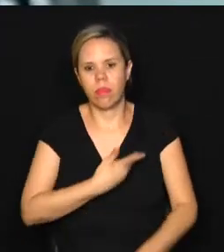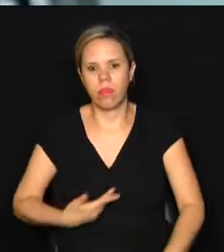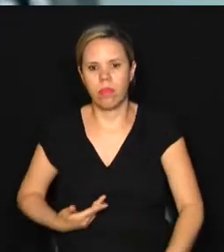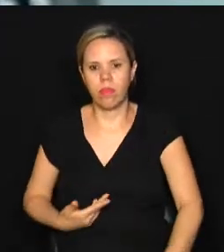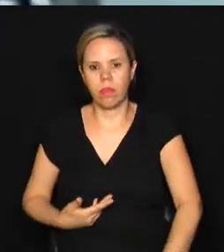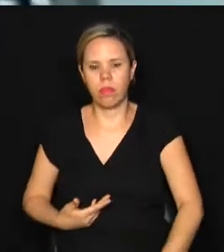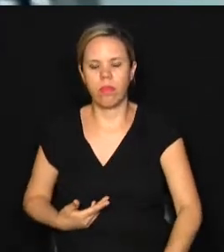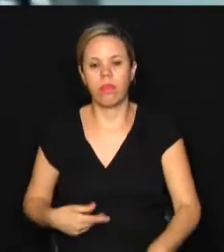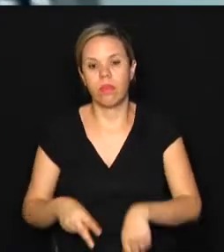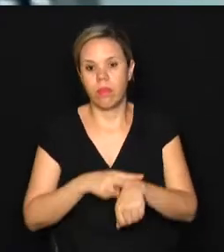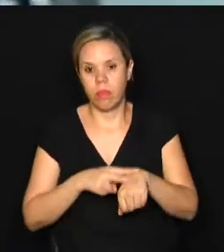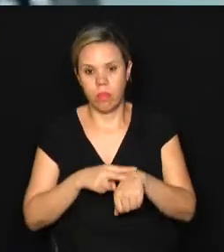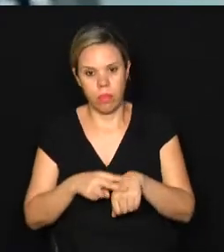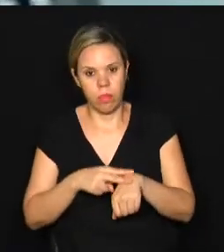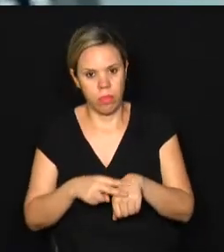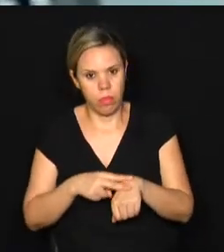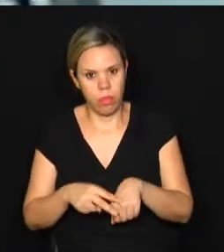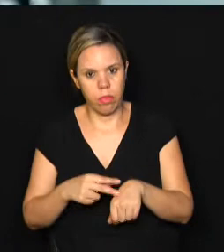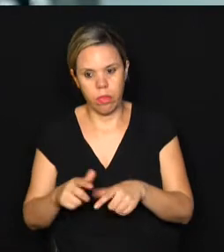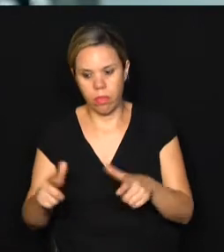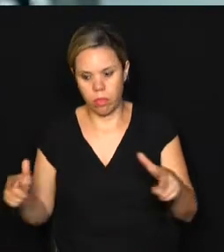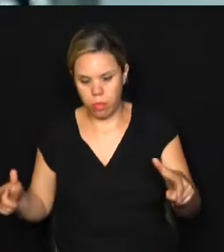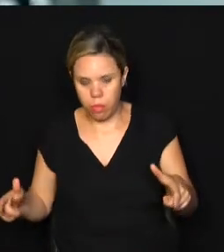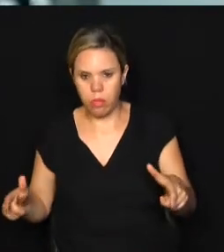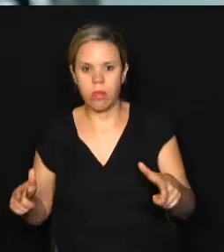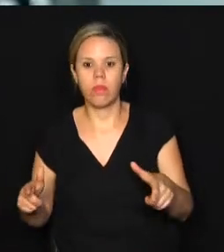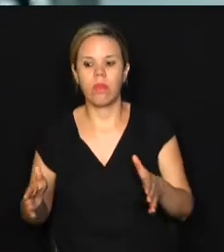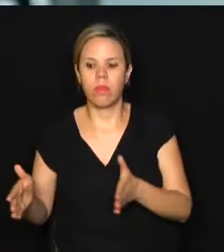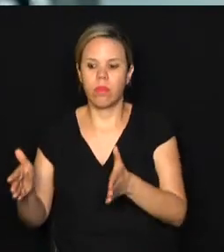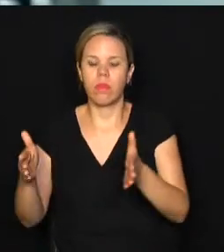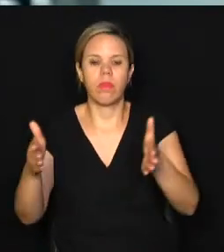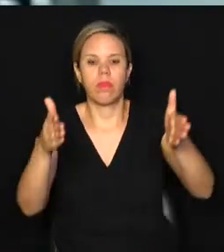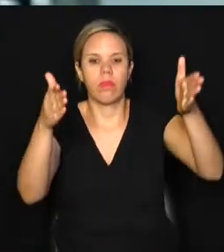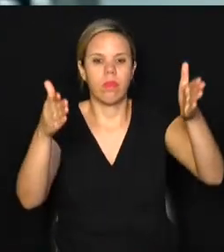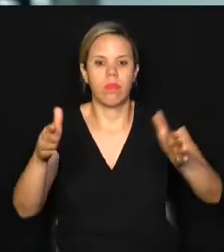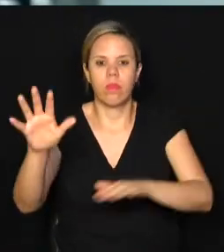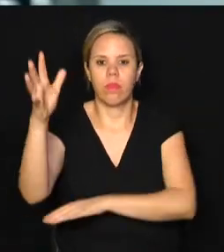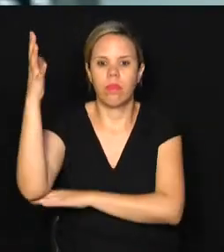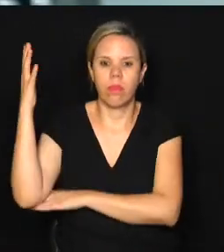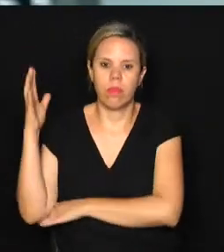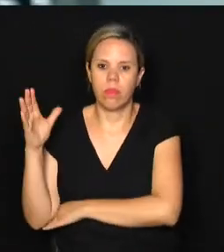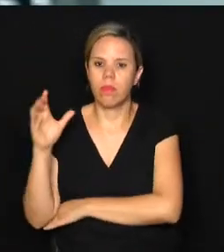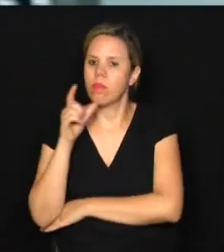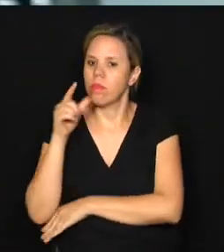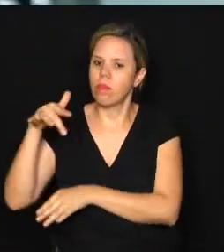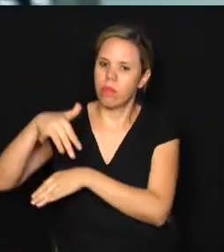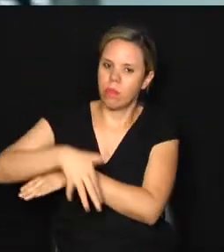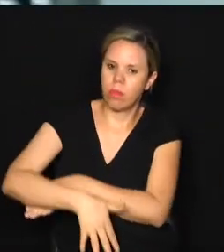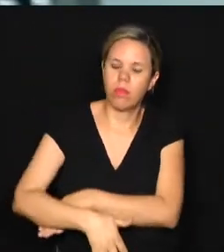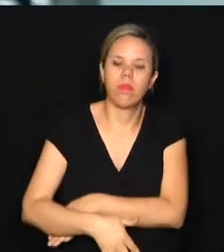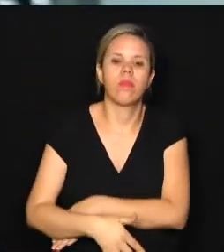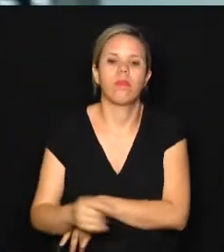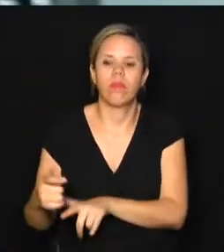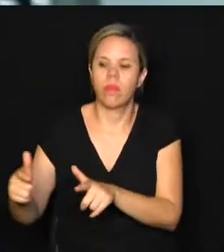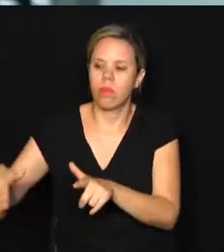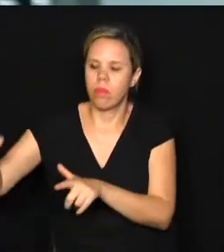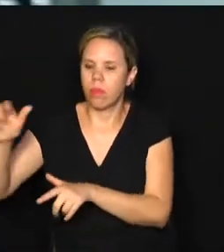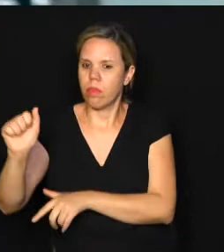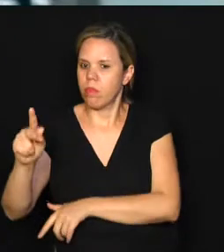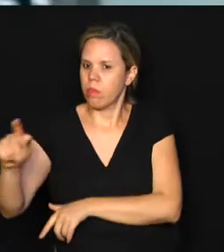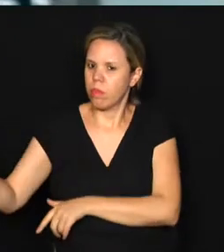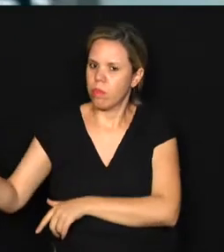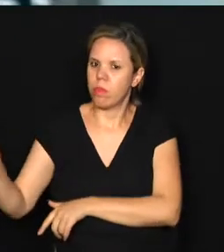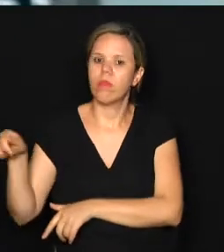do Verde prevê um macro corredor ecológico que liga a Mata Ribeirão Cachoeira, que é esse maior fragmento da